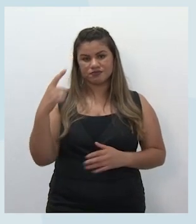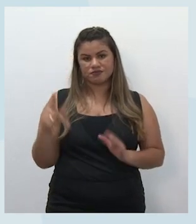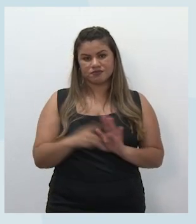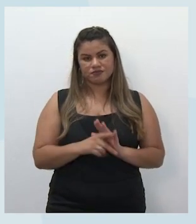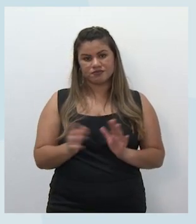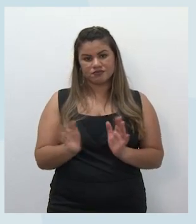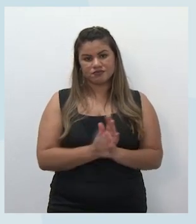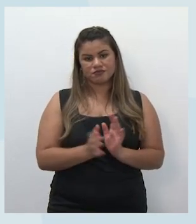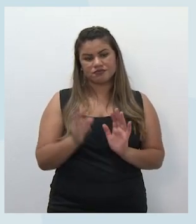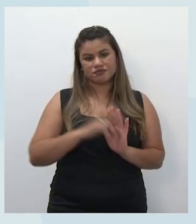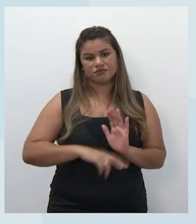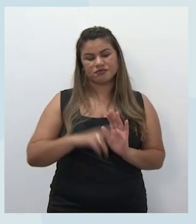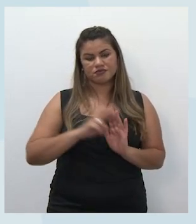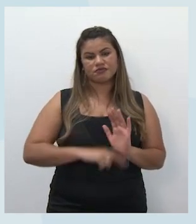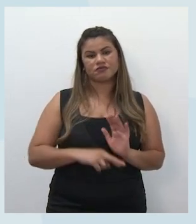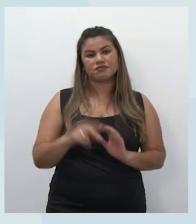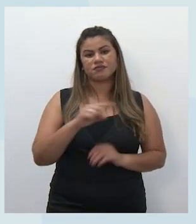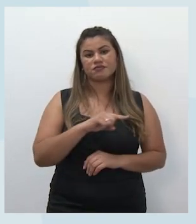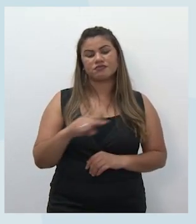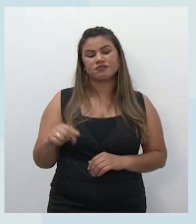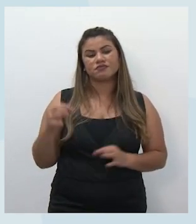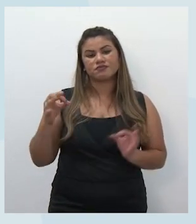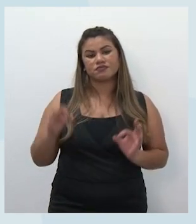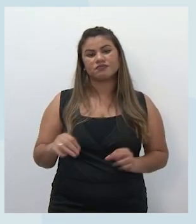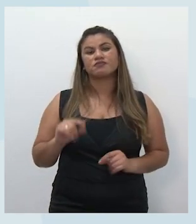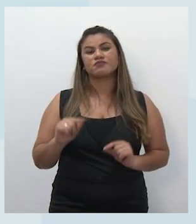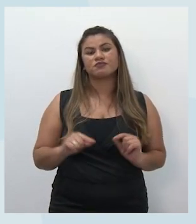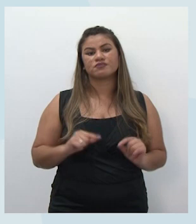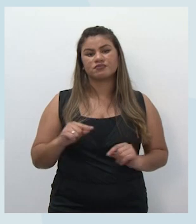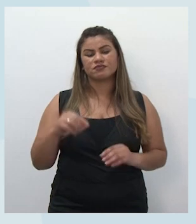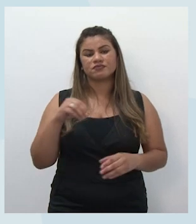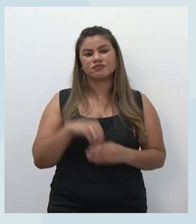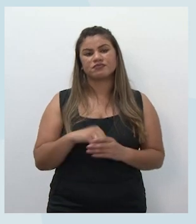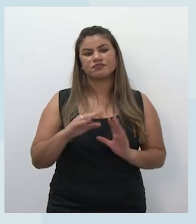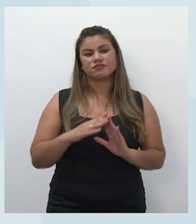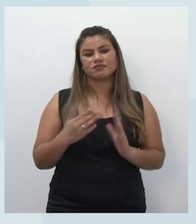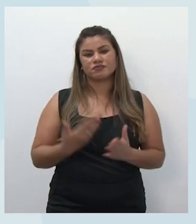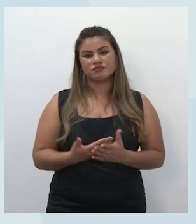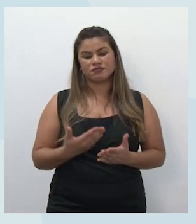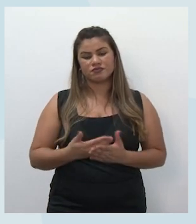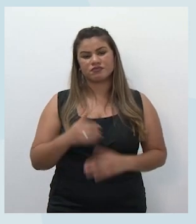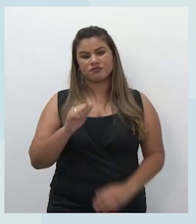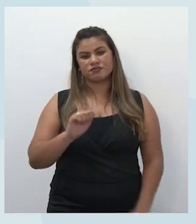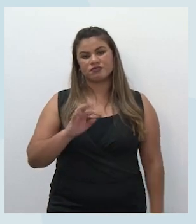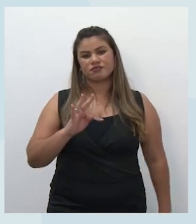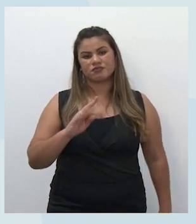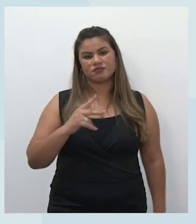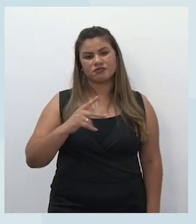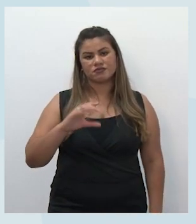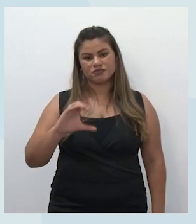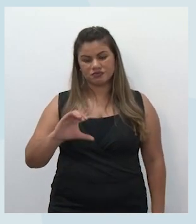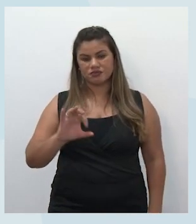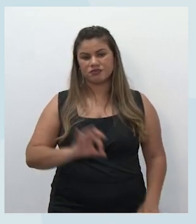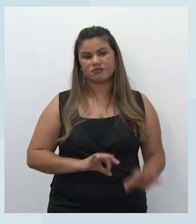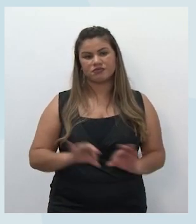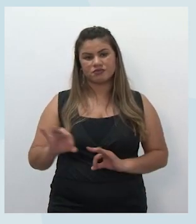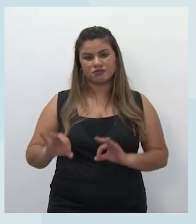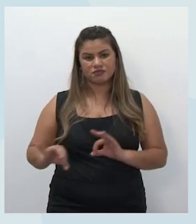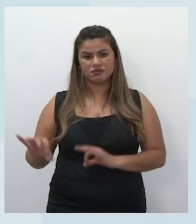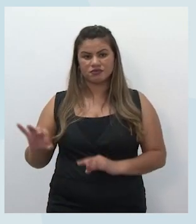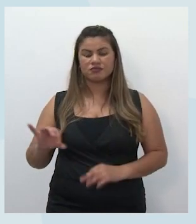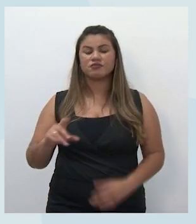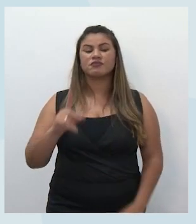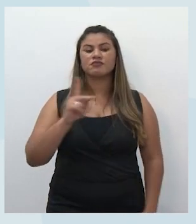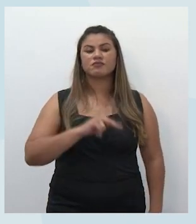de redatores, e com certeza, na sala de aula, durante os ATPCs, durante o planejamento,